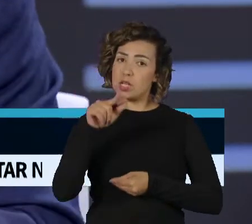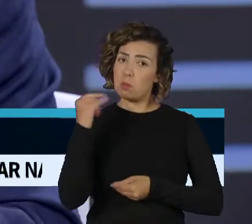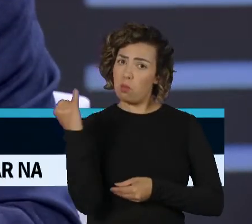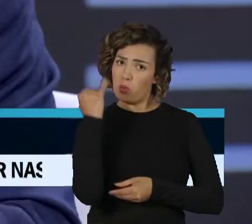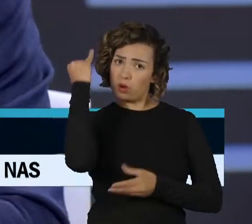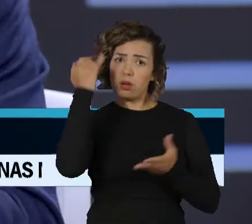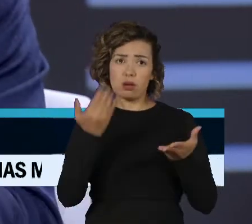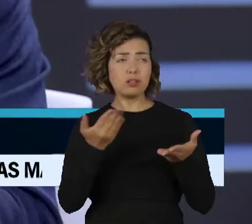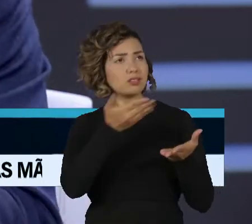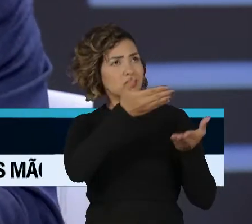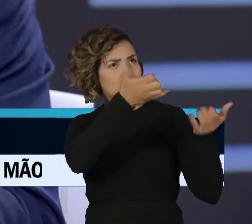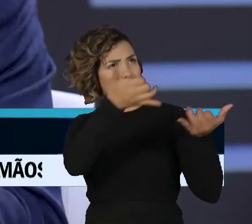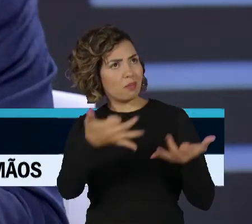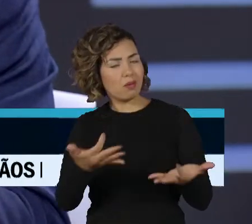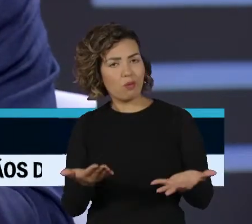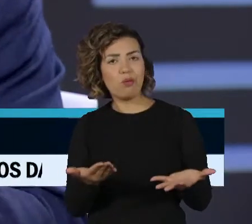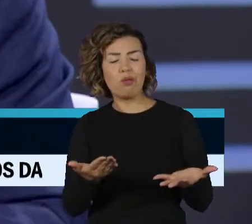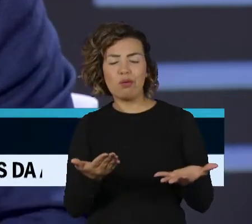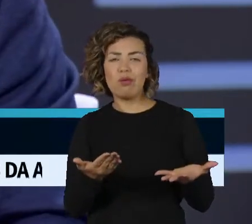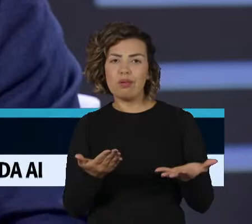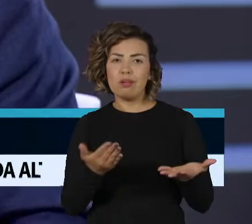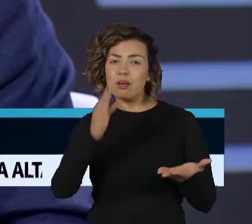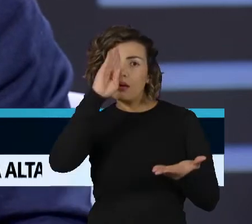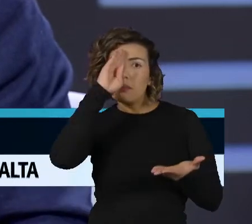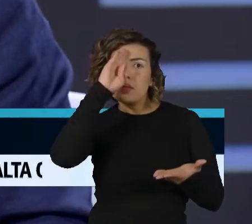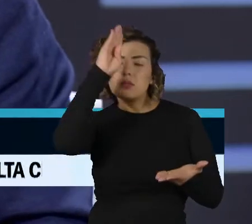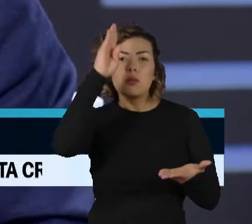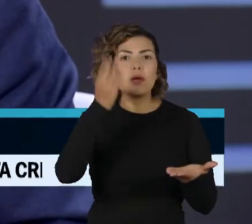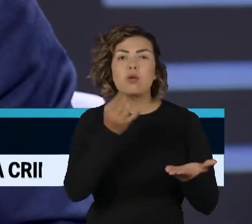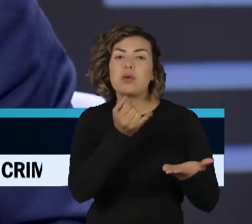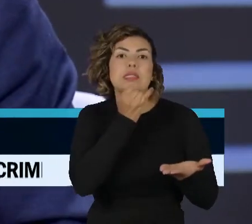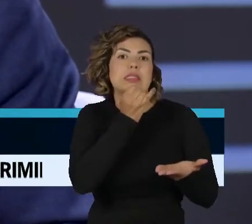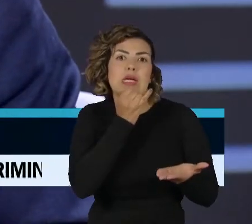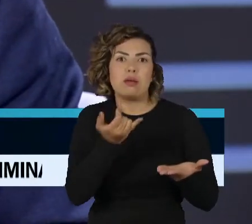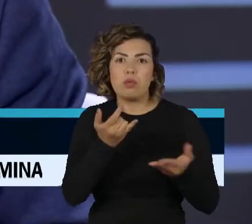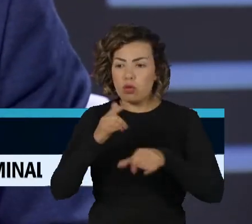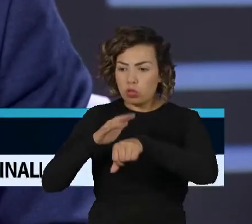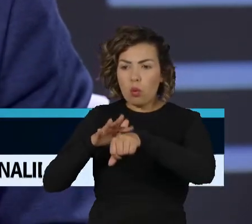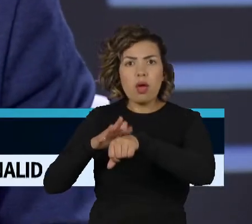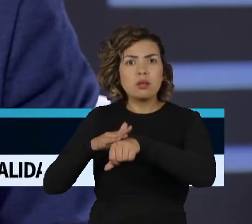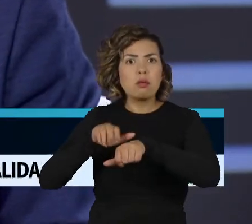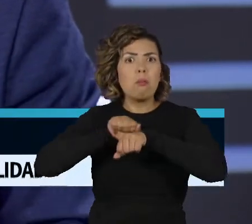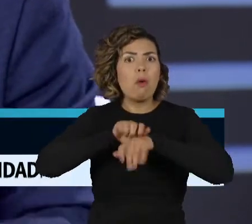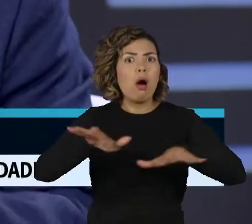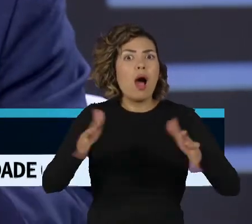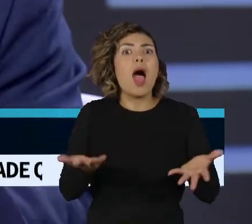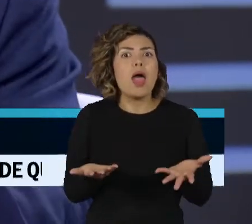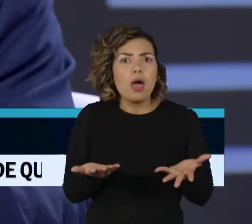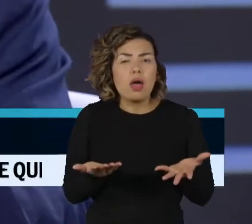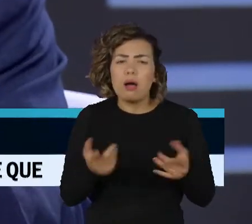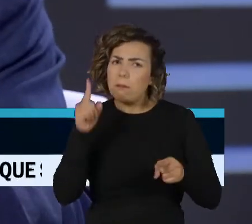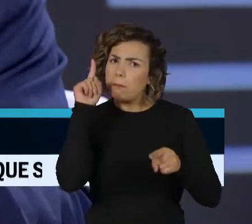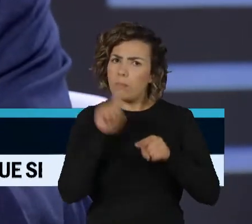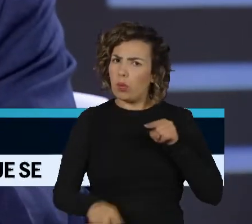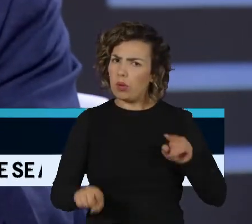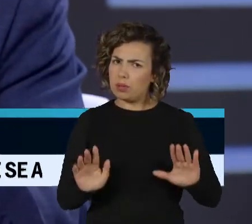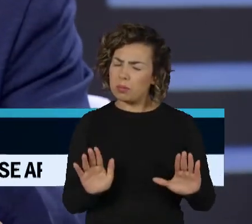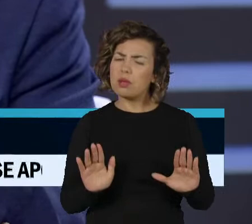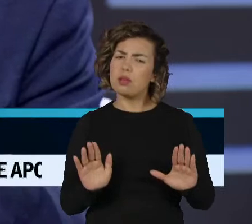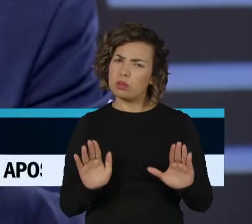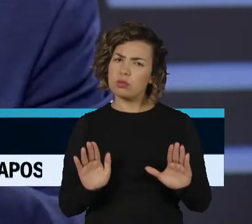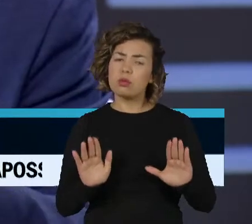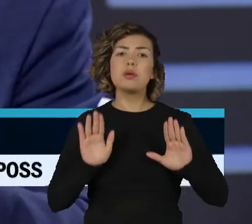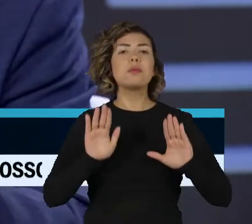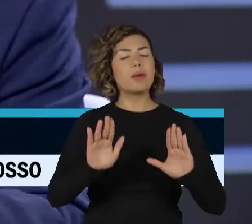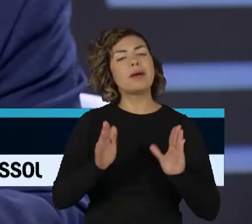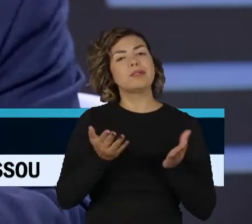descrever. O tratamento, nesse caso, tem que banir, tem que proibir. Mas em muitos casos, quando